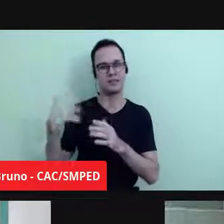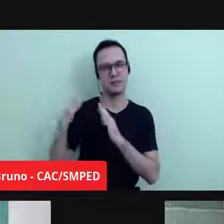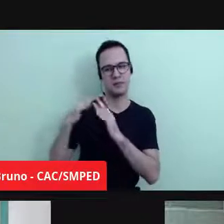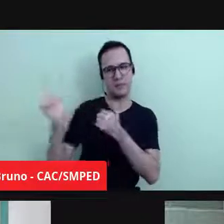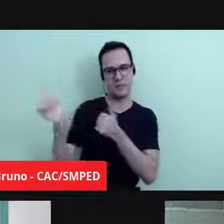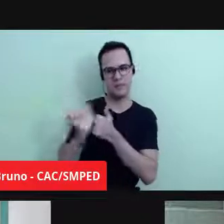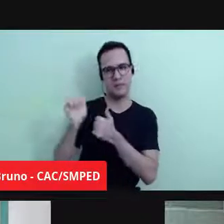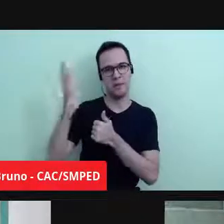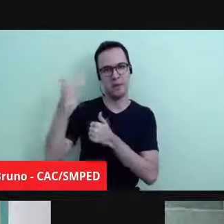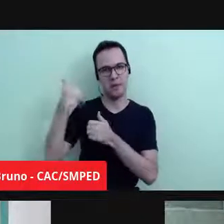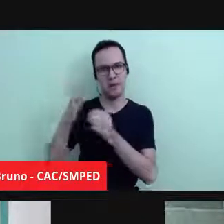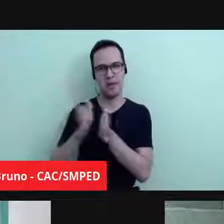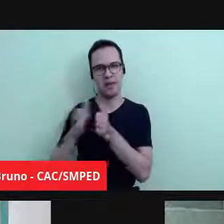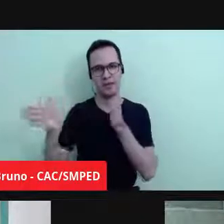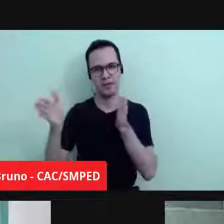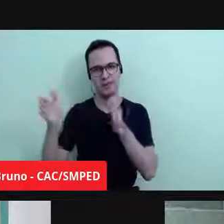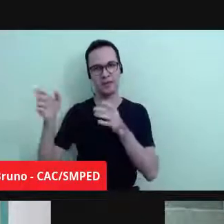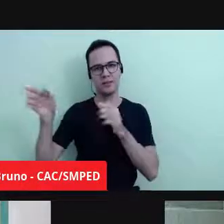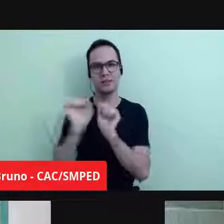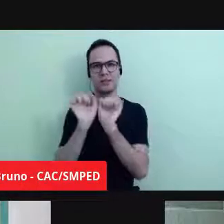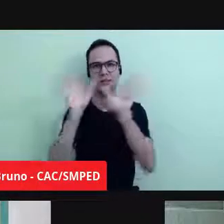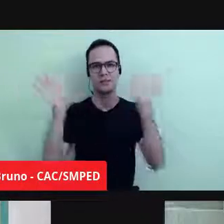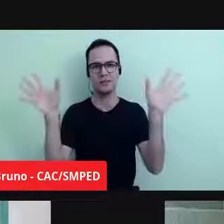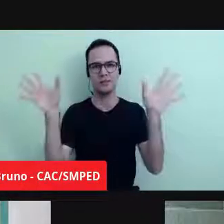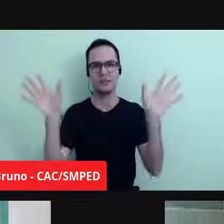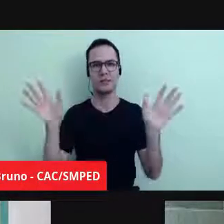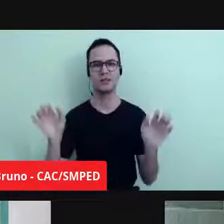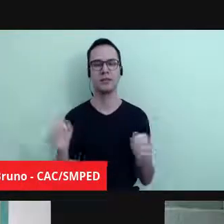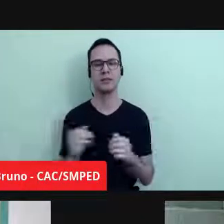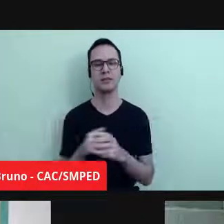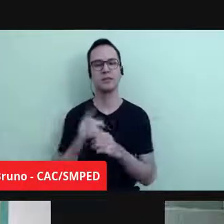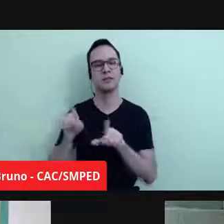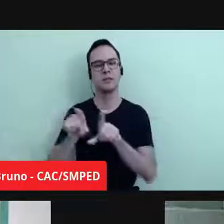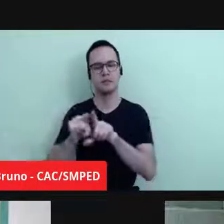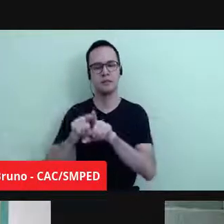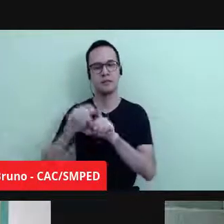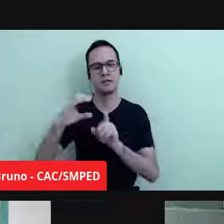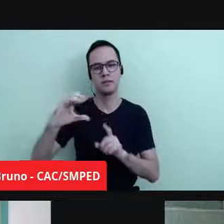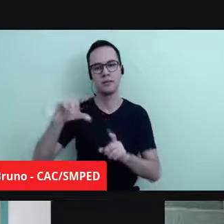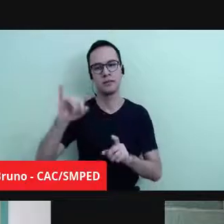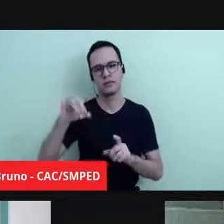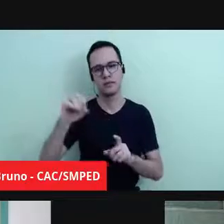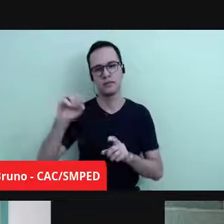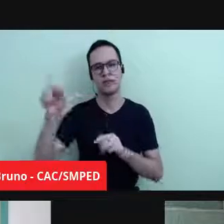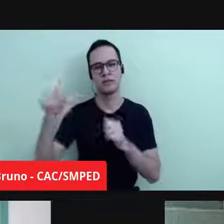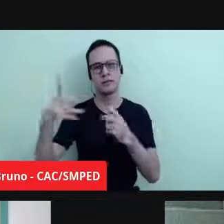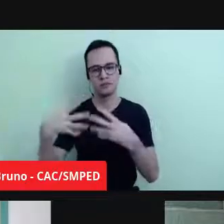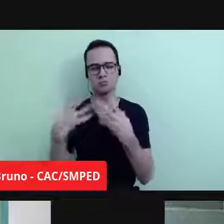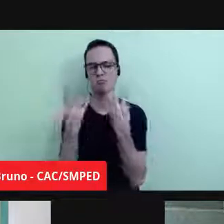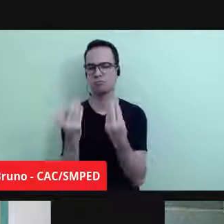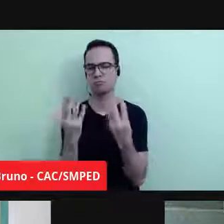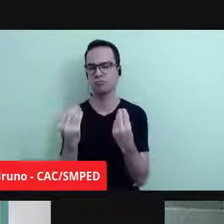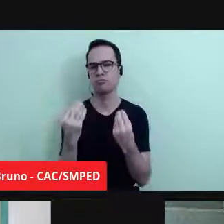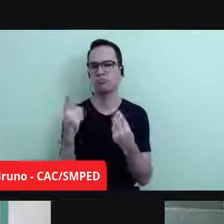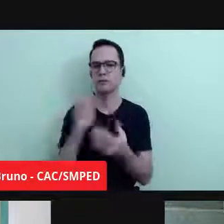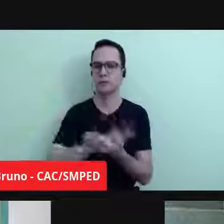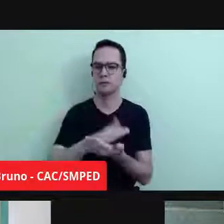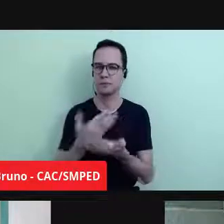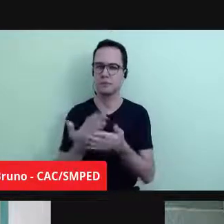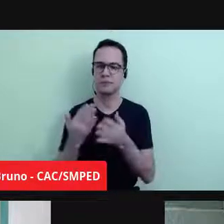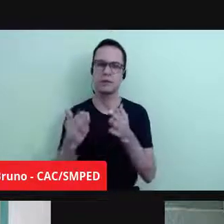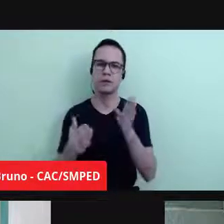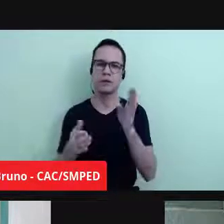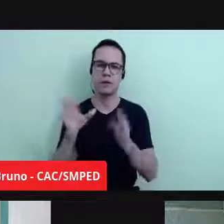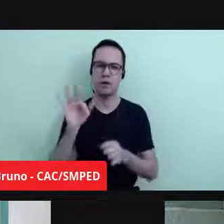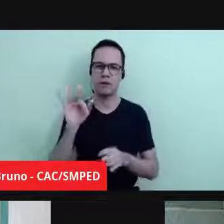por algum tempo aqui de Guarulhos, ao Cláudio por tantas contribuições também, enfim, aos intérpretes Felipe e